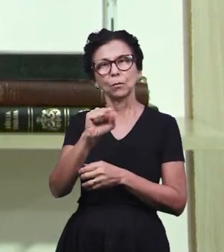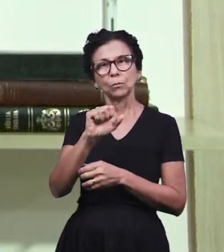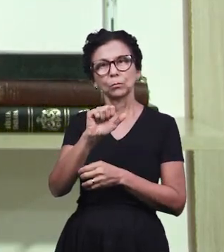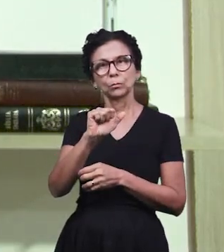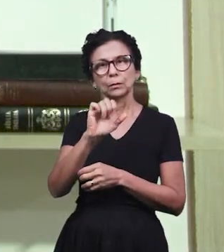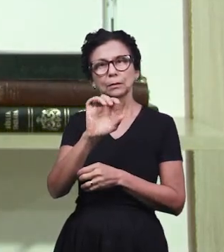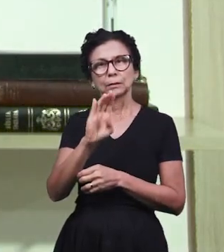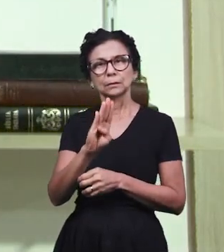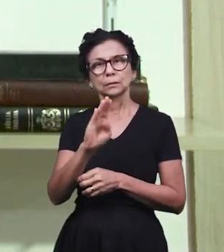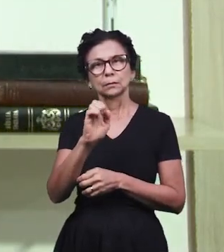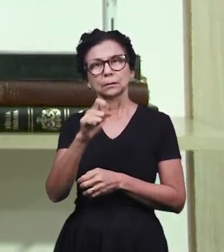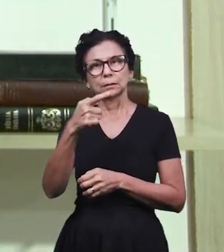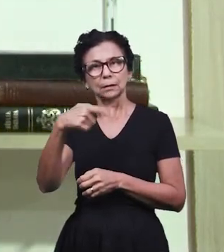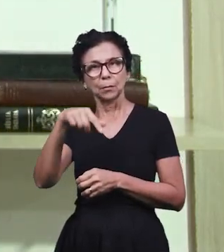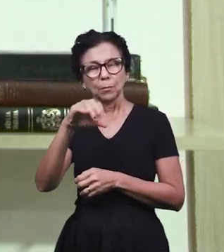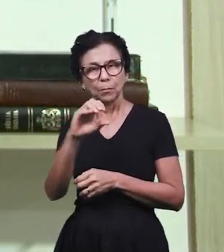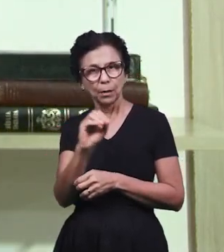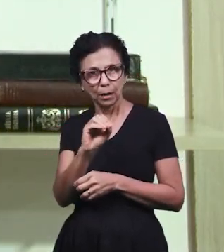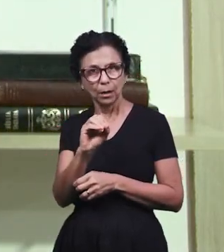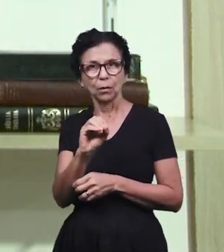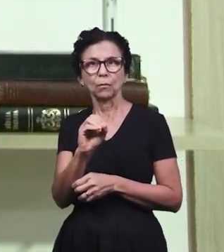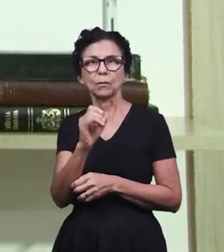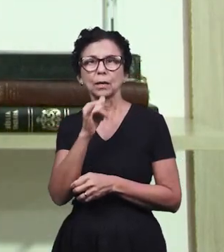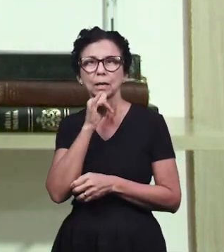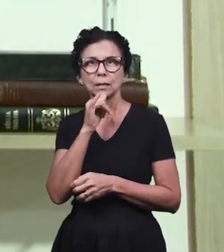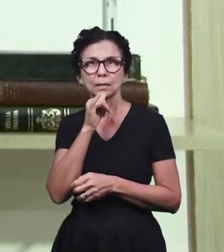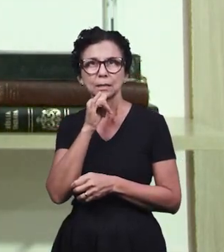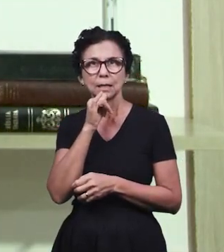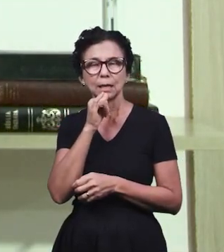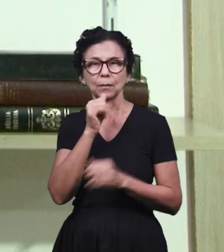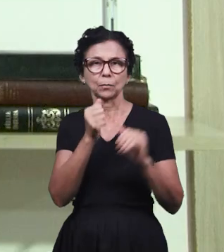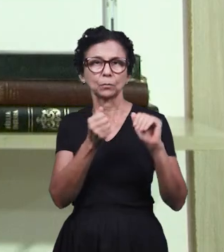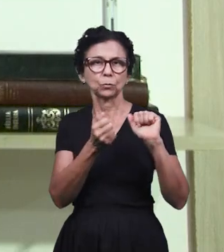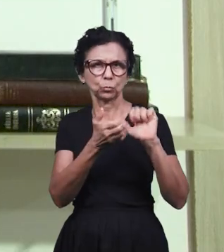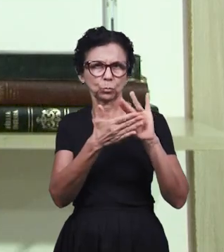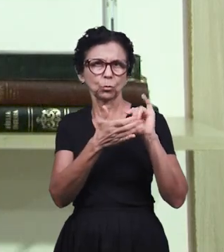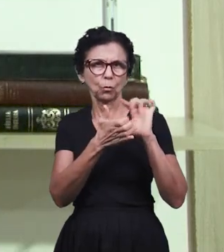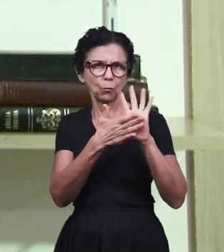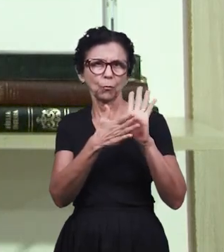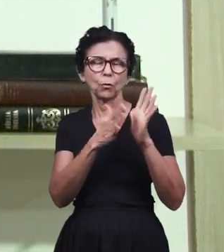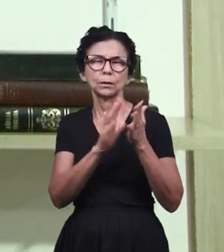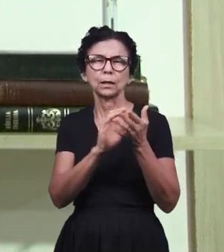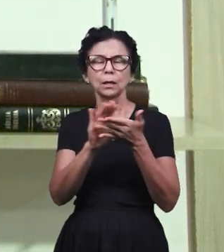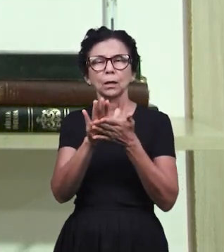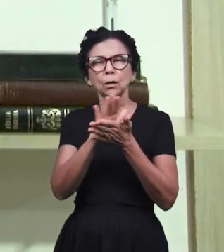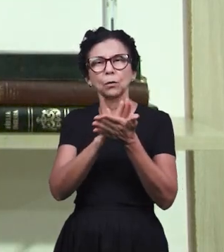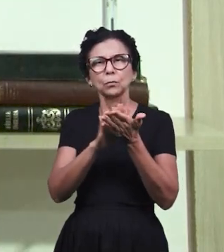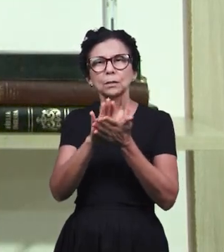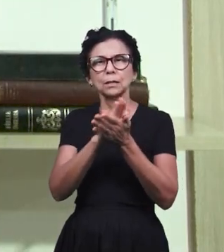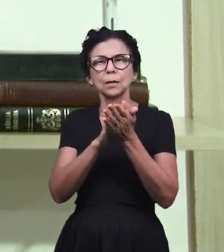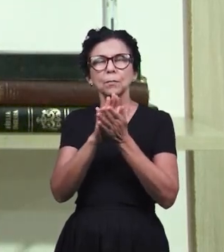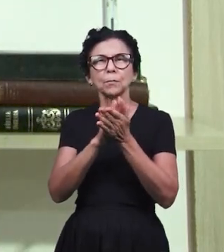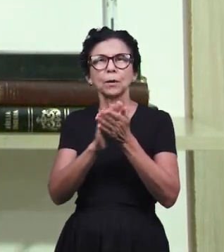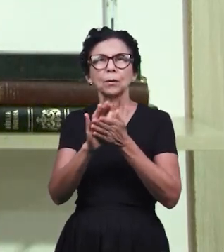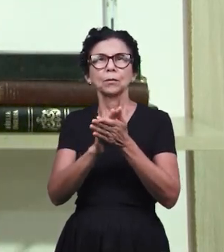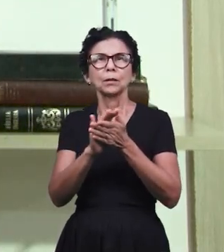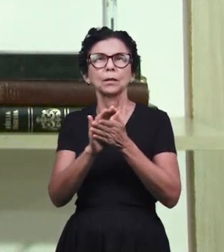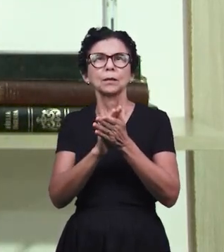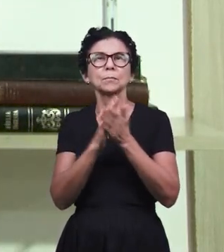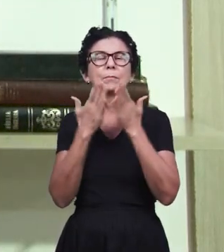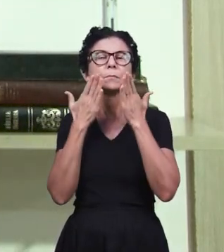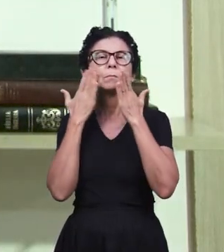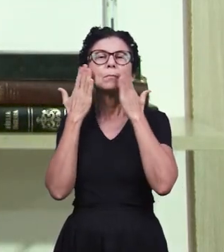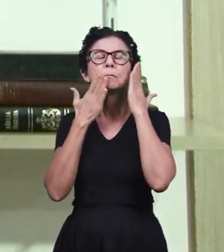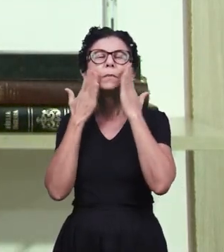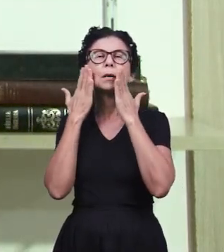e trabalhou aquela textura. Isso reforçou o ensino. O sabão lava o meu rostinho, o meu pezinho e a